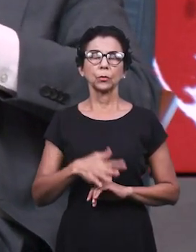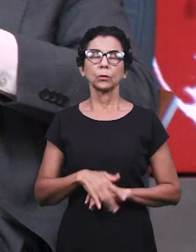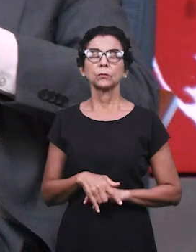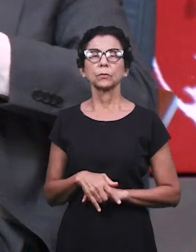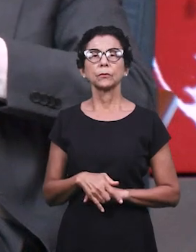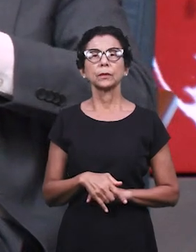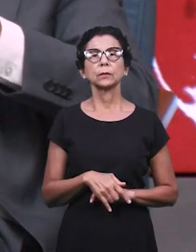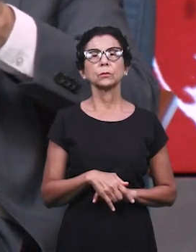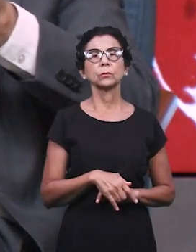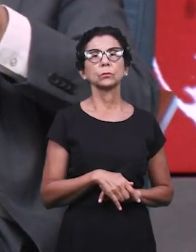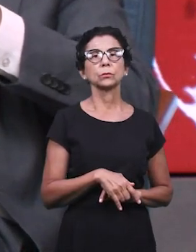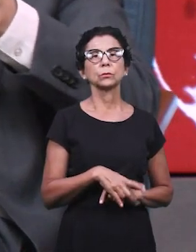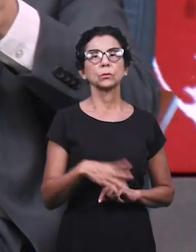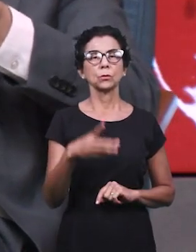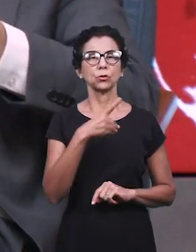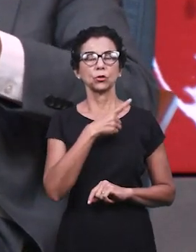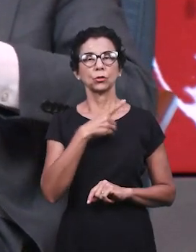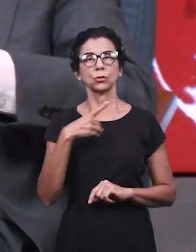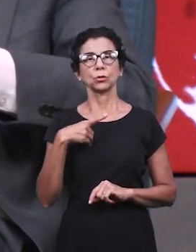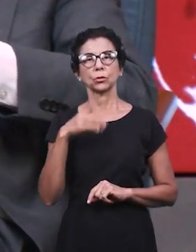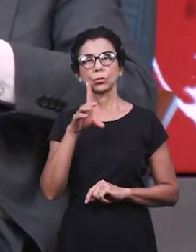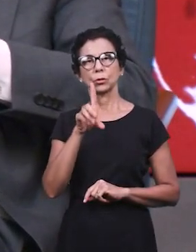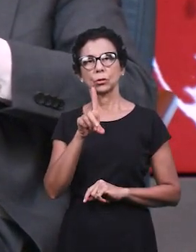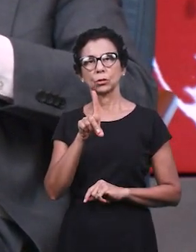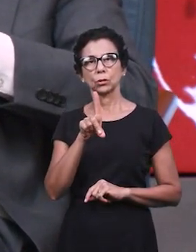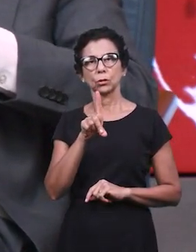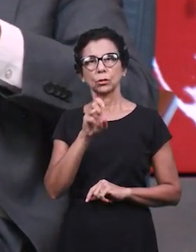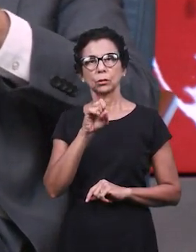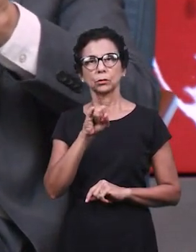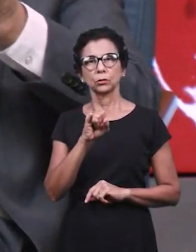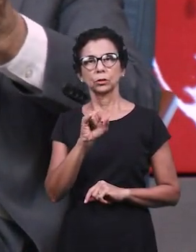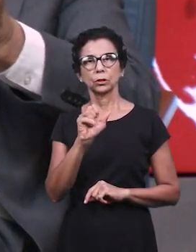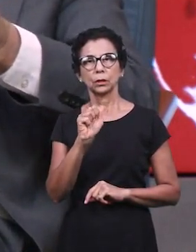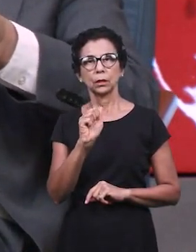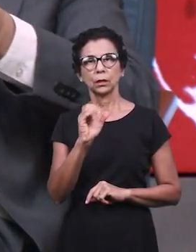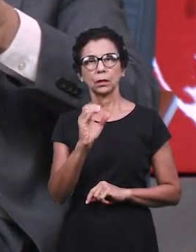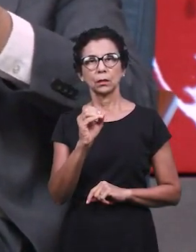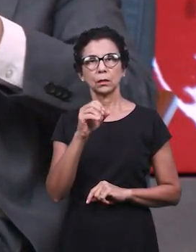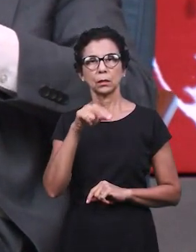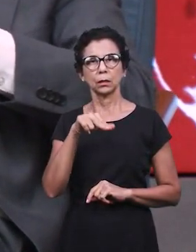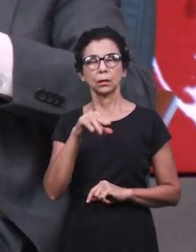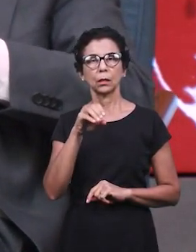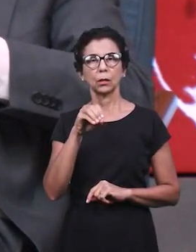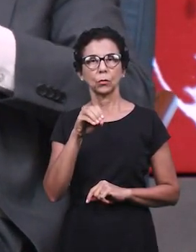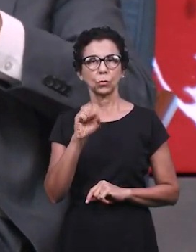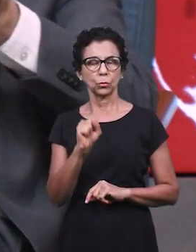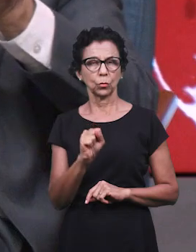nossos diáconos. O que são os diáconos, qual a importância deles na igreja